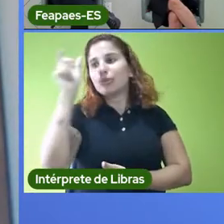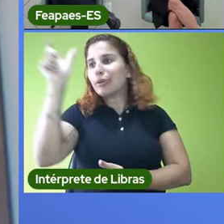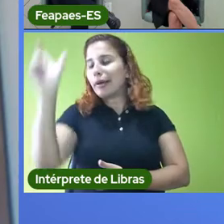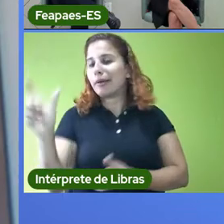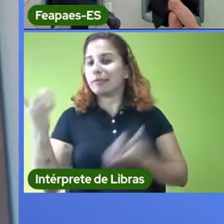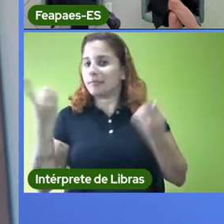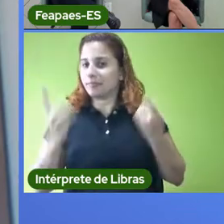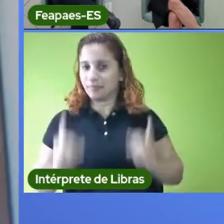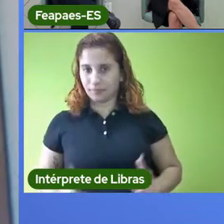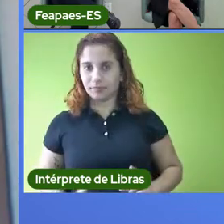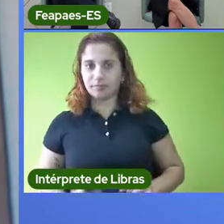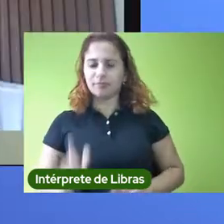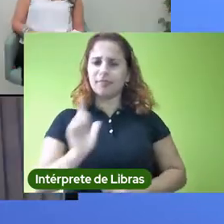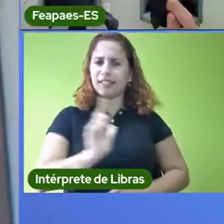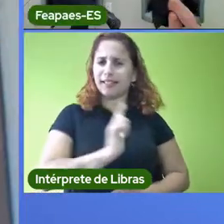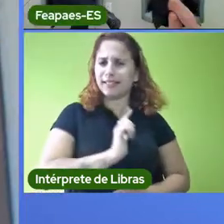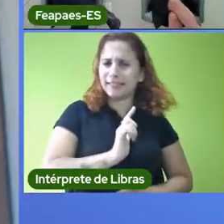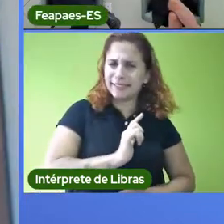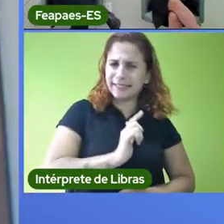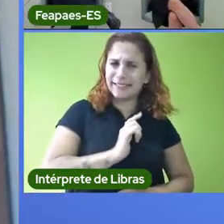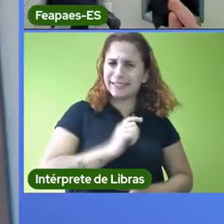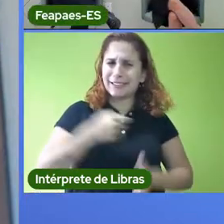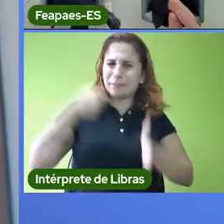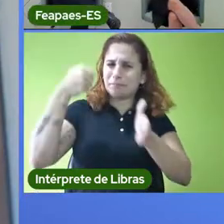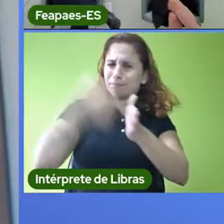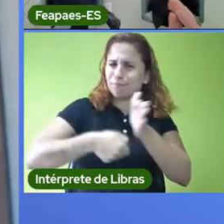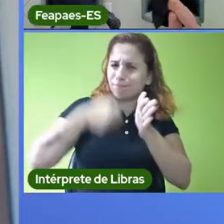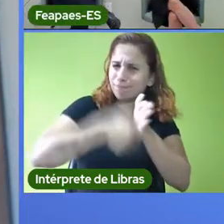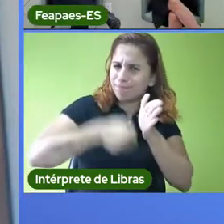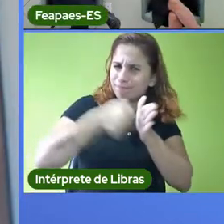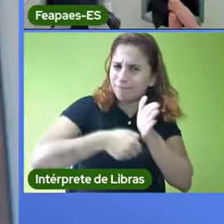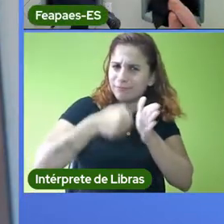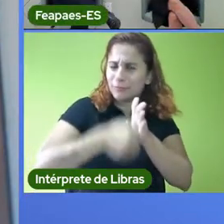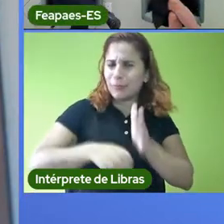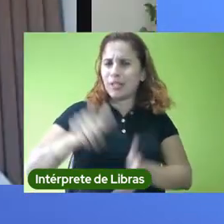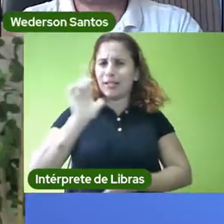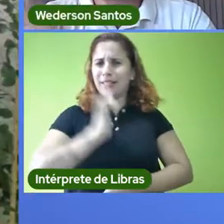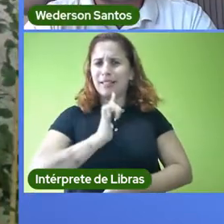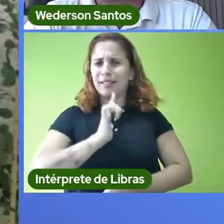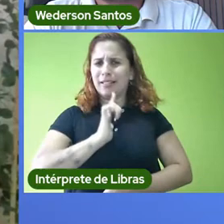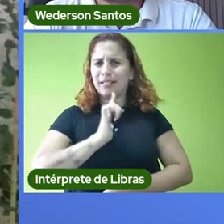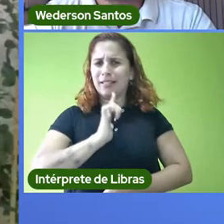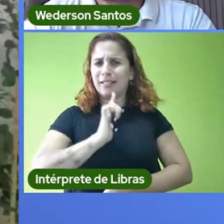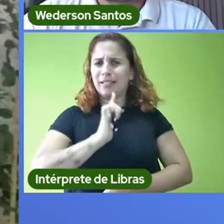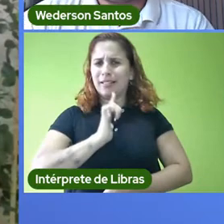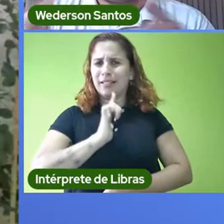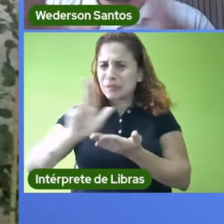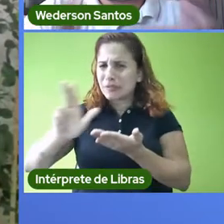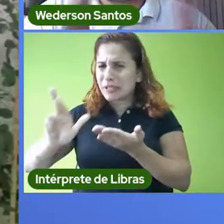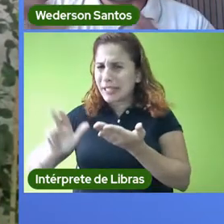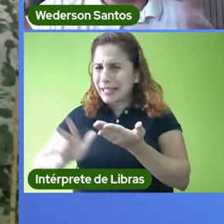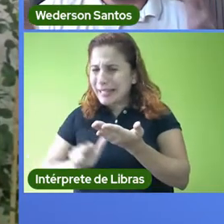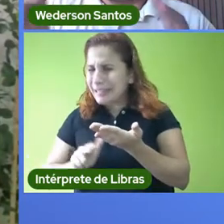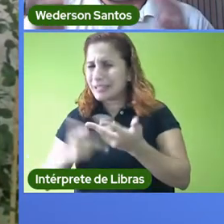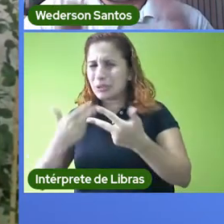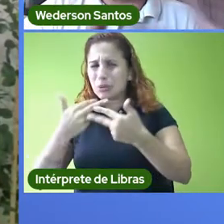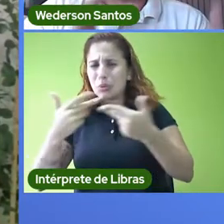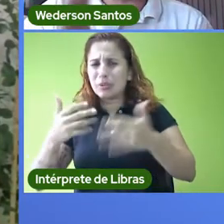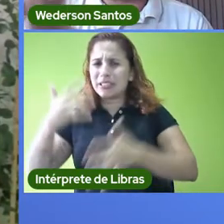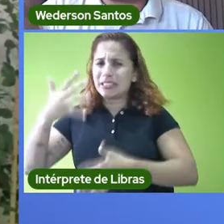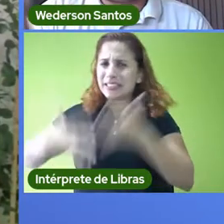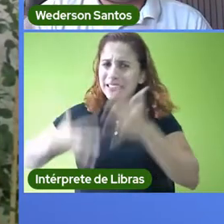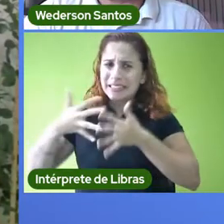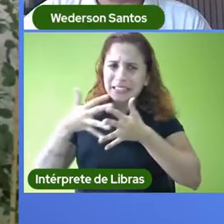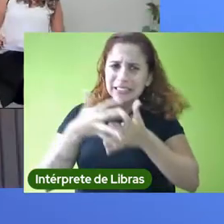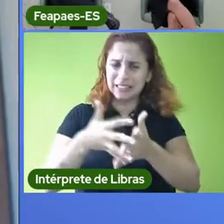pelas barreiras enfrentadas, elas estão numa situação ainda mais subalternizada aí nos